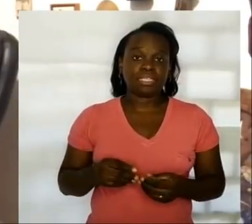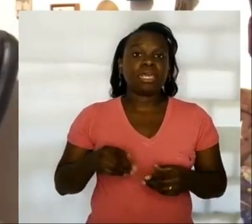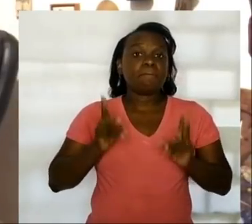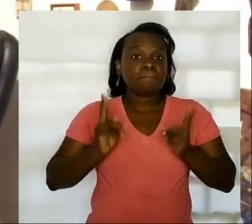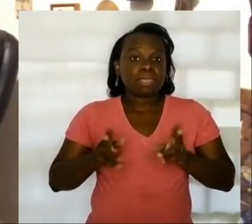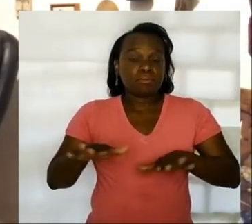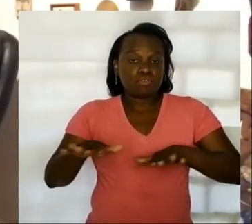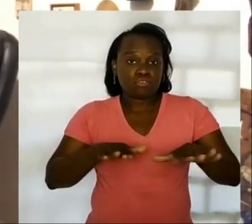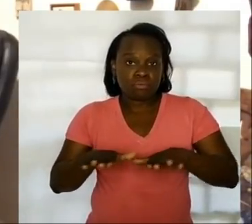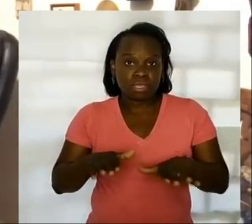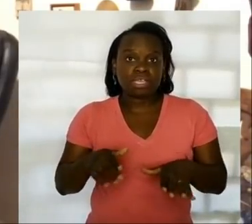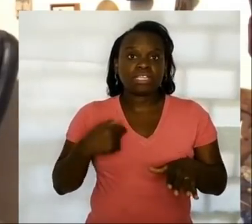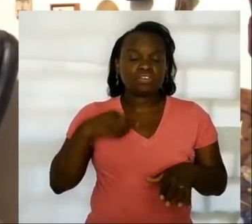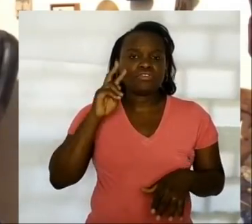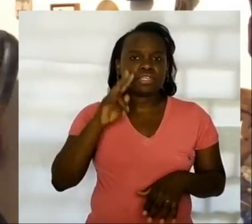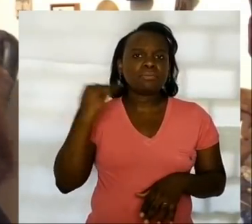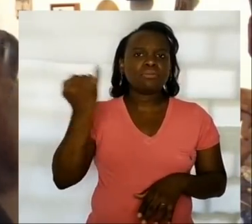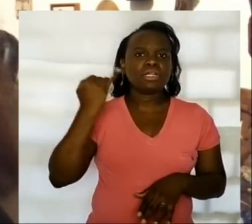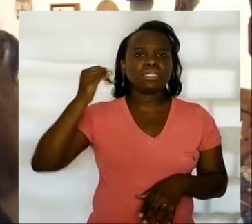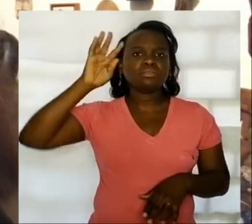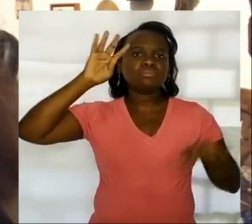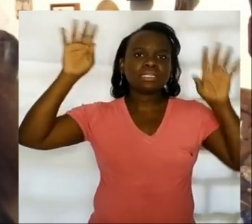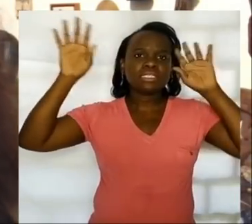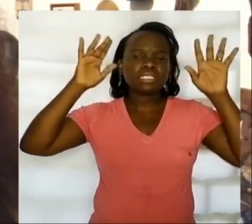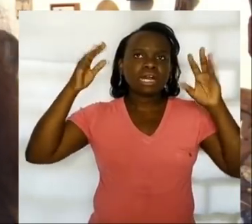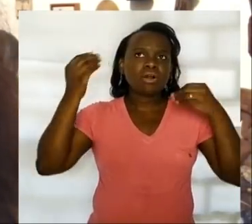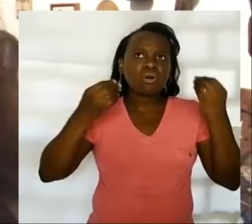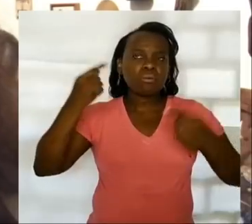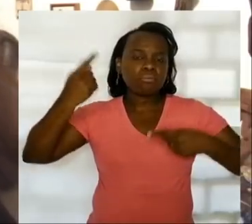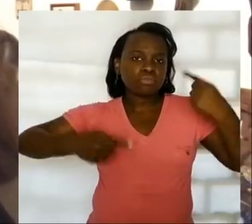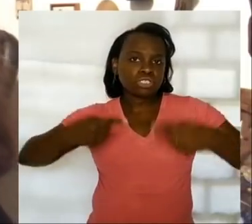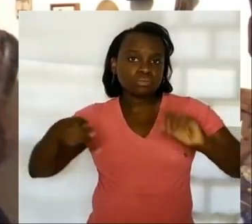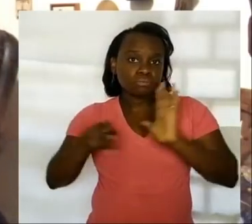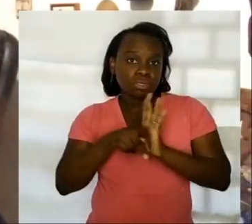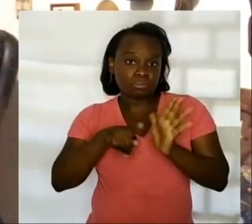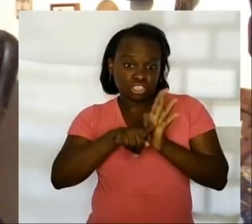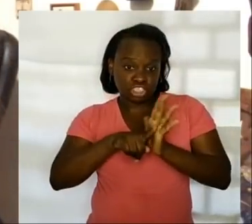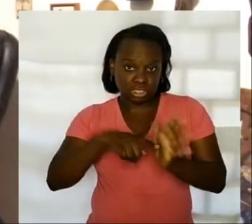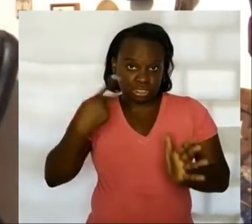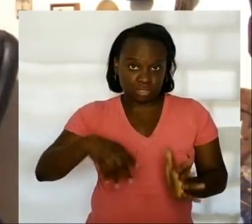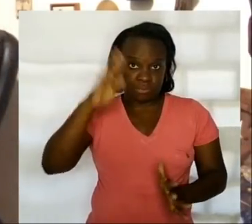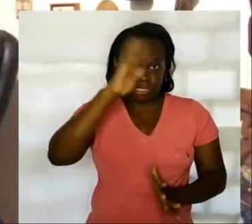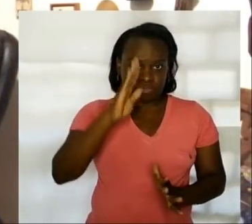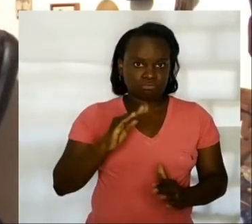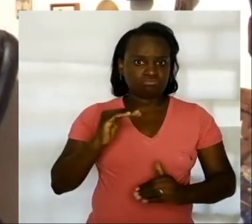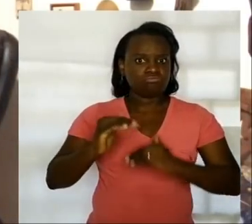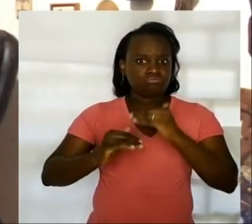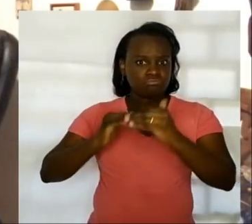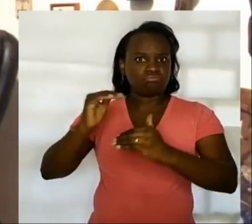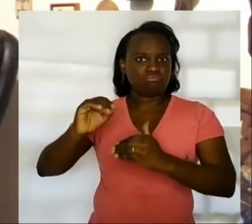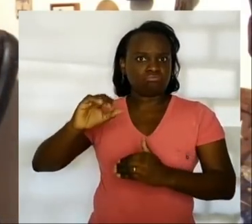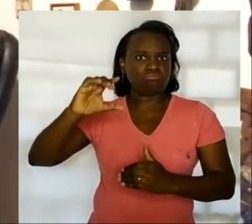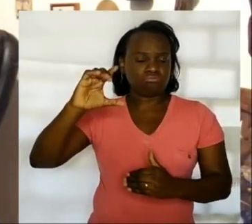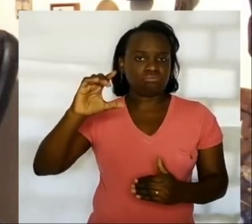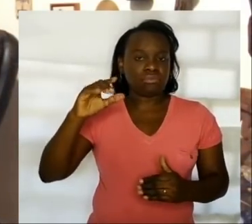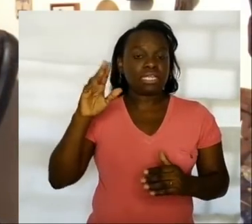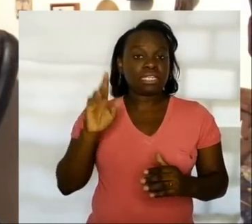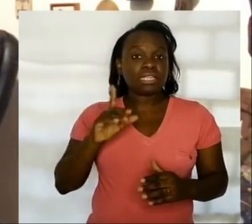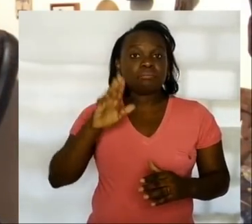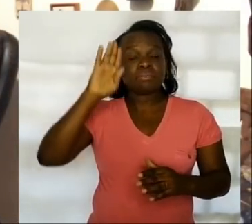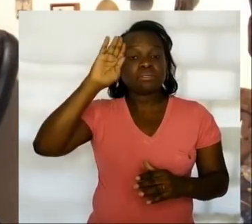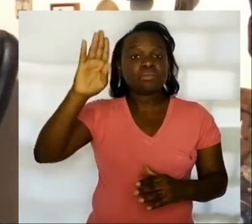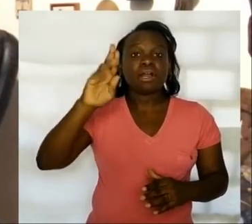tempos. No mesmo movimento, eu julgo que é importante pensarmos sobre como as políticas de pesquisa no Brasil